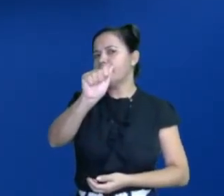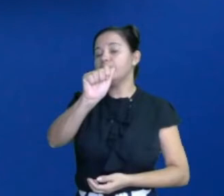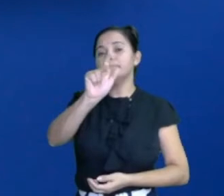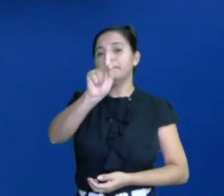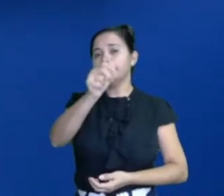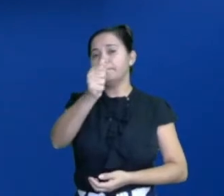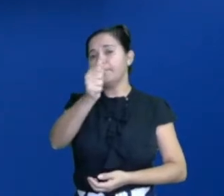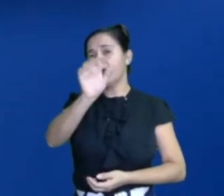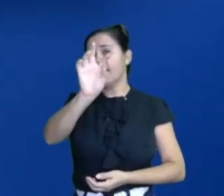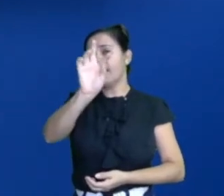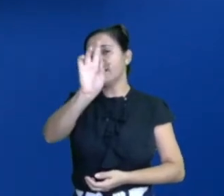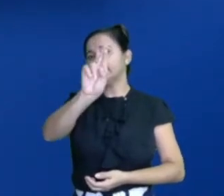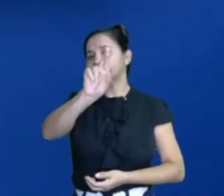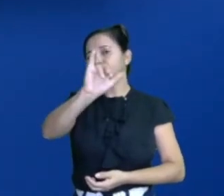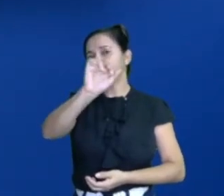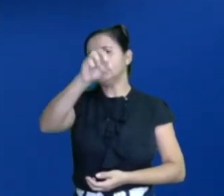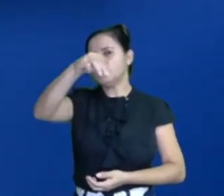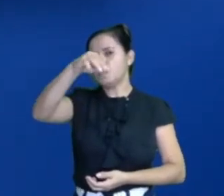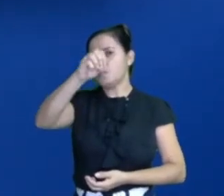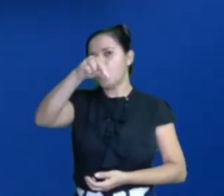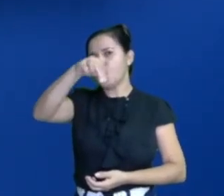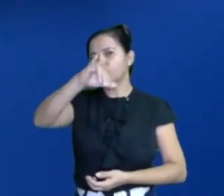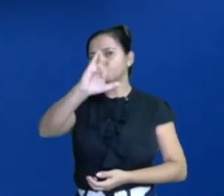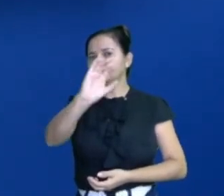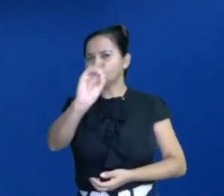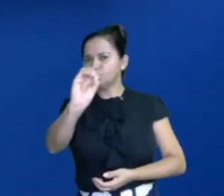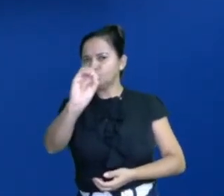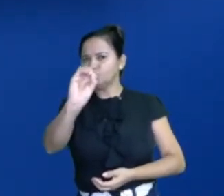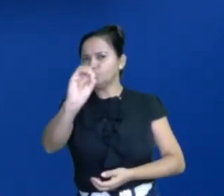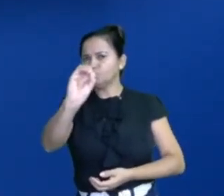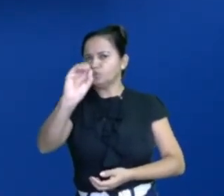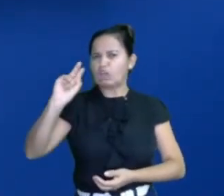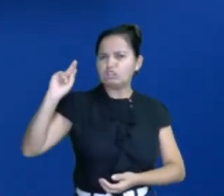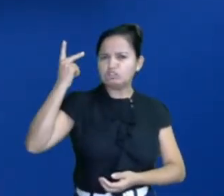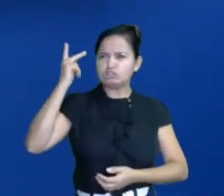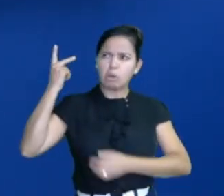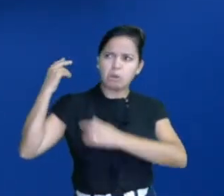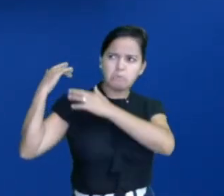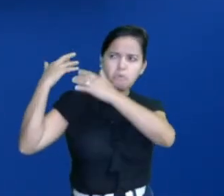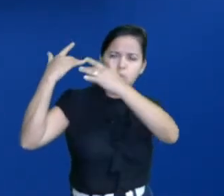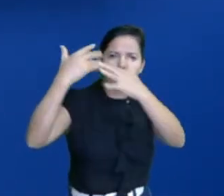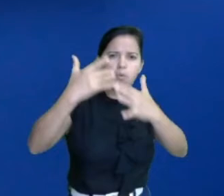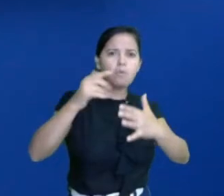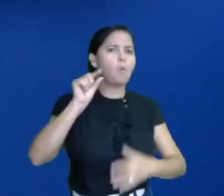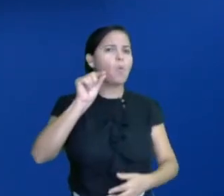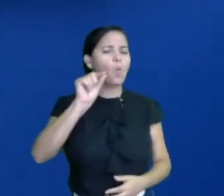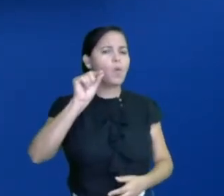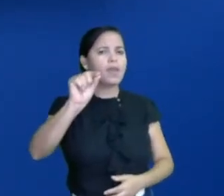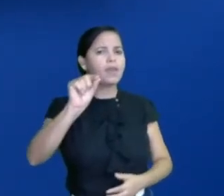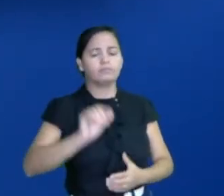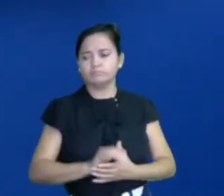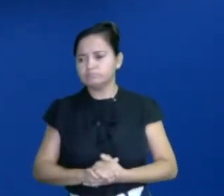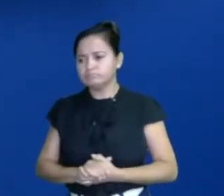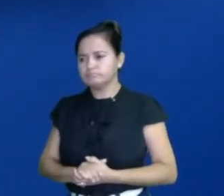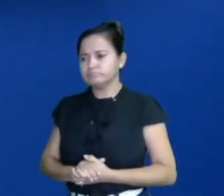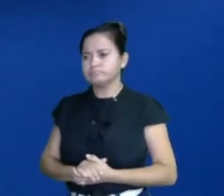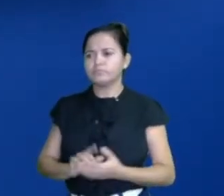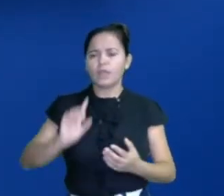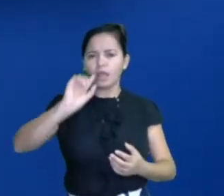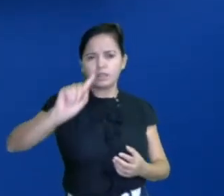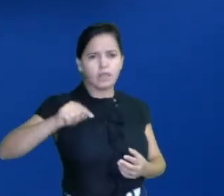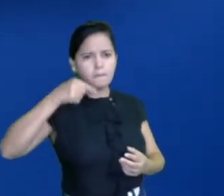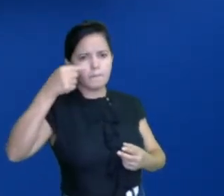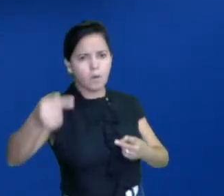Nós vimos o significado, o conceito de patrimônio histórico. Nós vimos o que é um